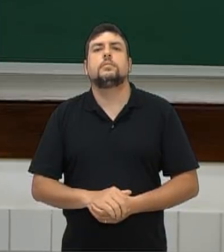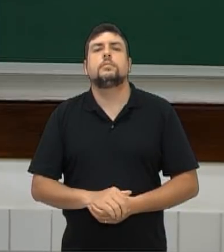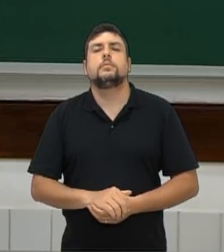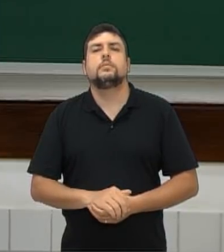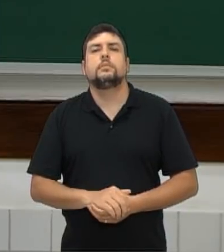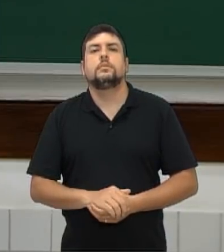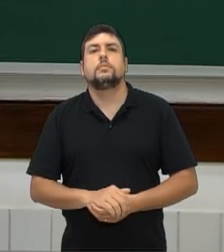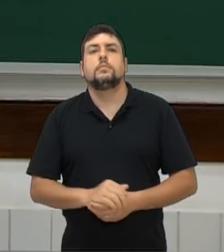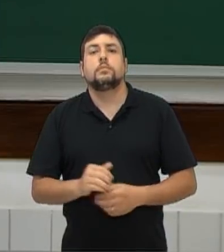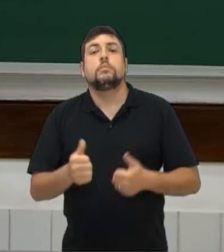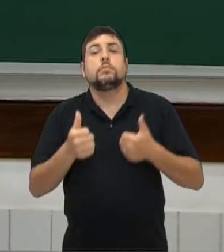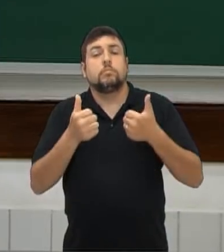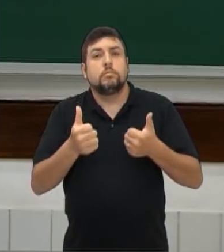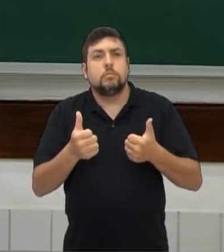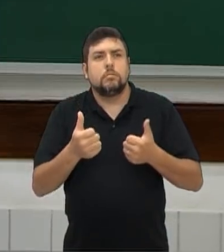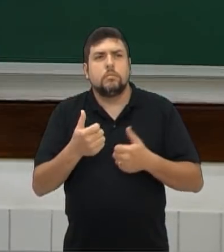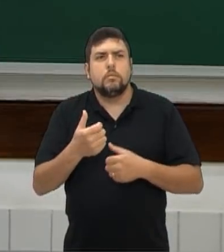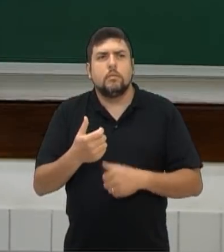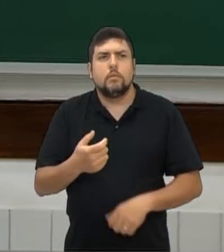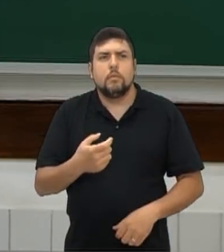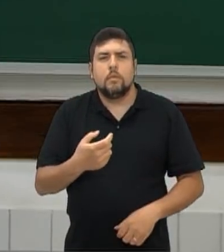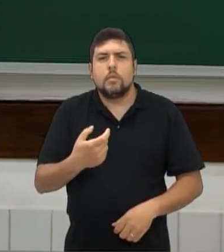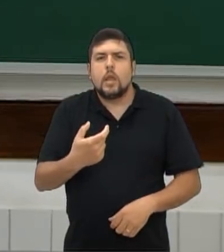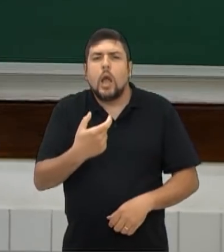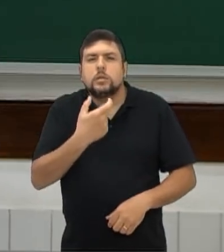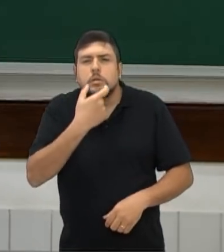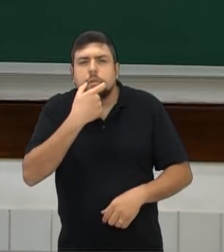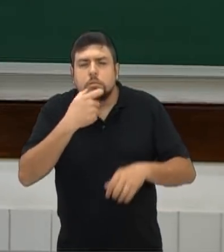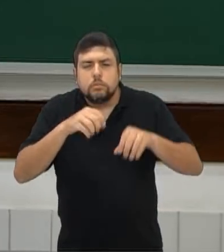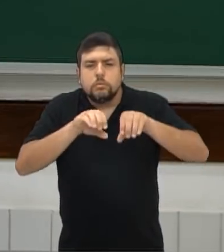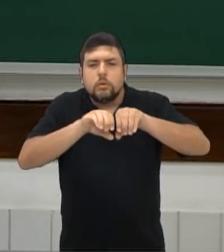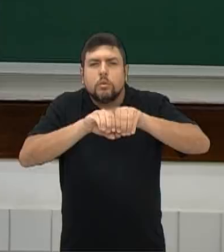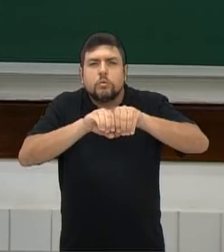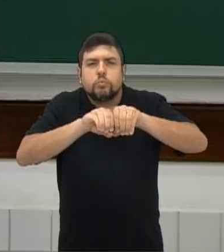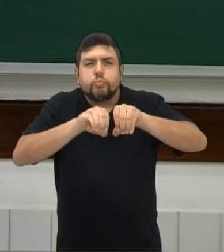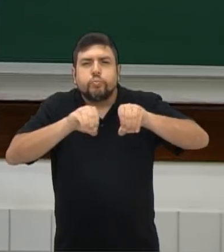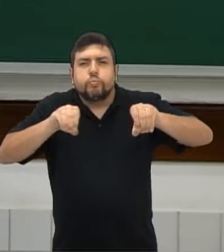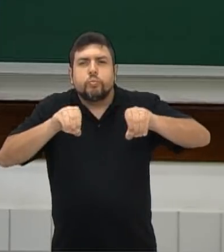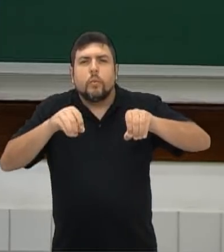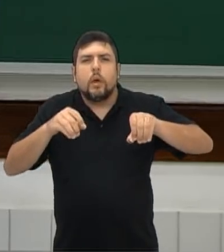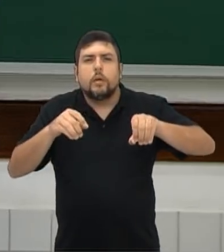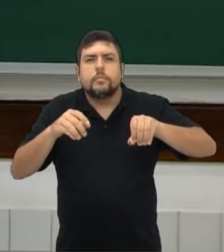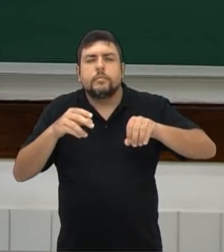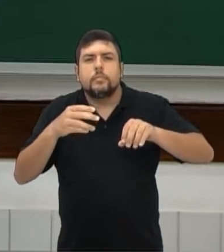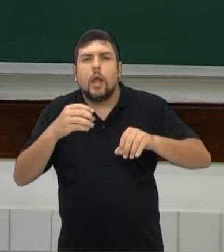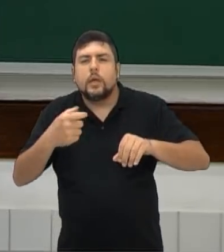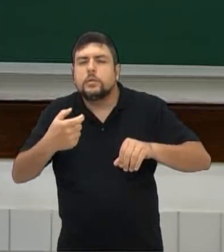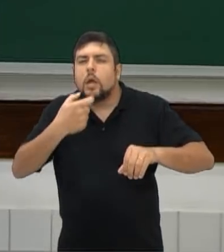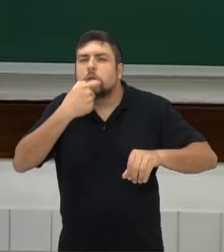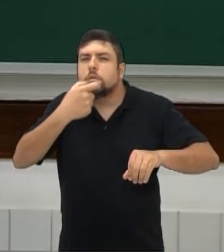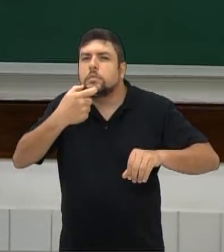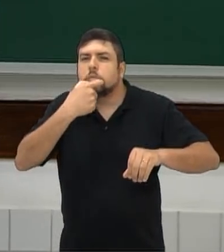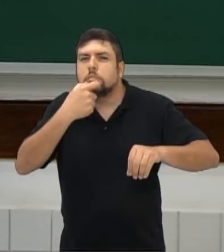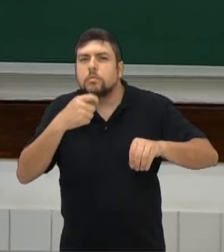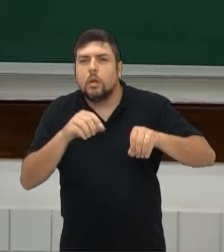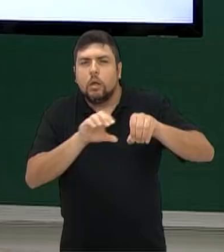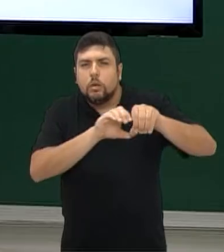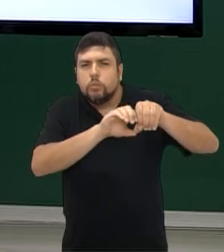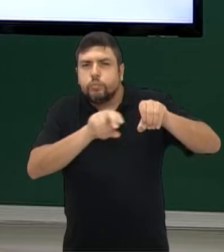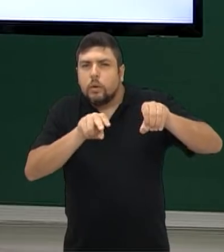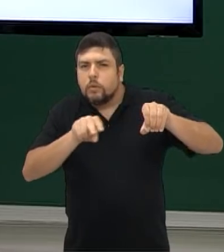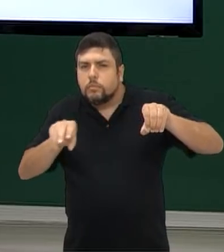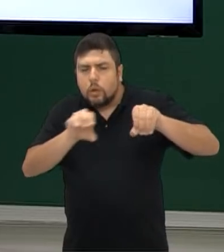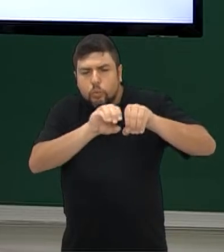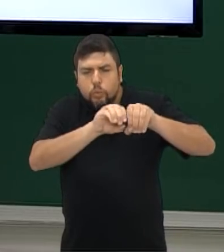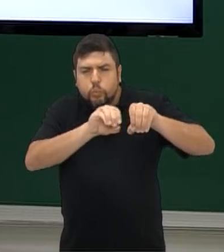medir a massa de um pacote de biscoito? Ai, professora, eu lembro lá quando a gente vai olhar o pacote de biscoito, tá em quê? Tá